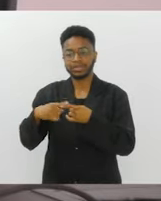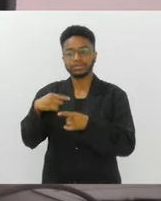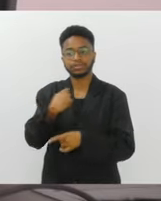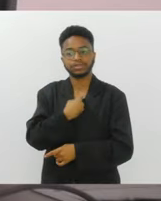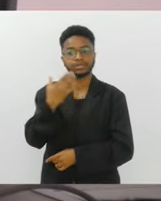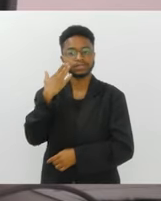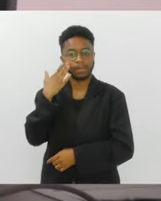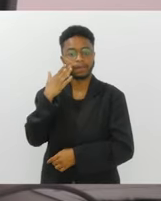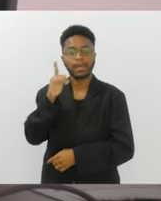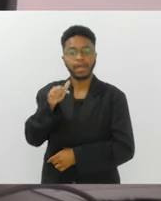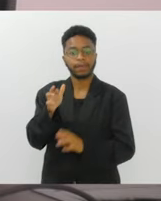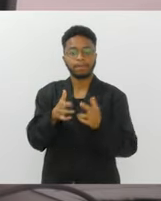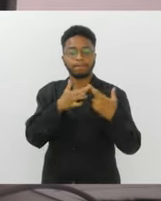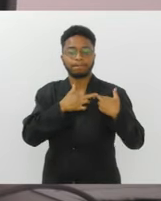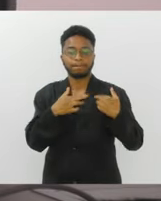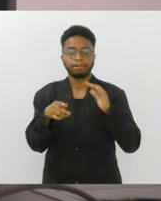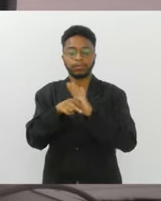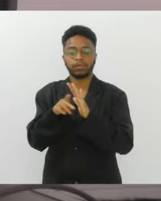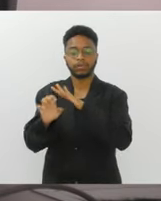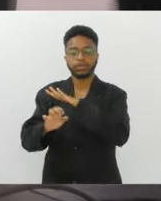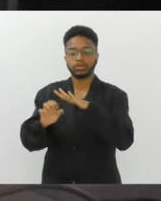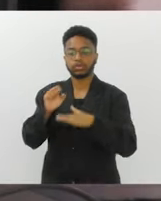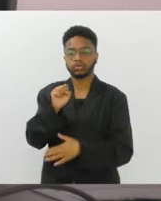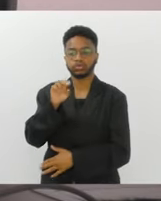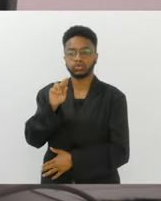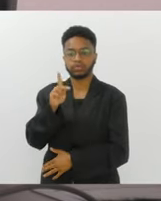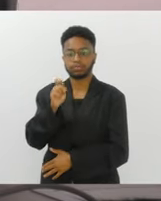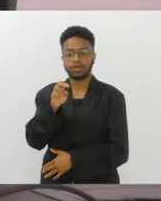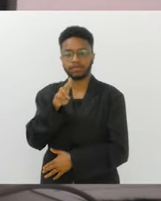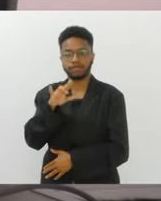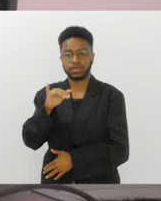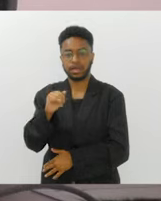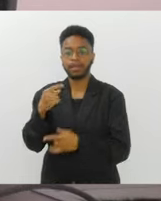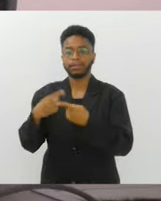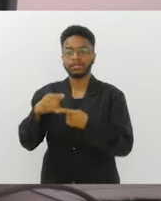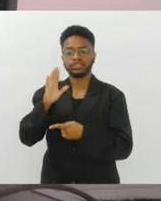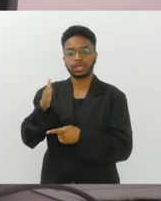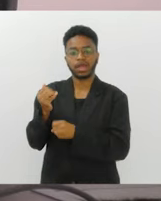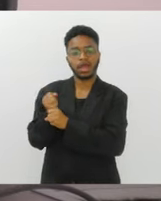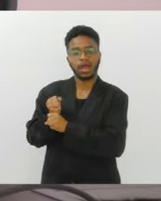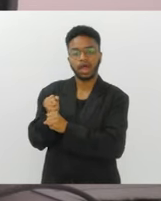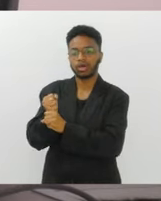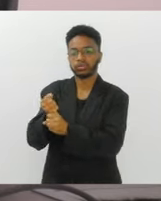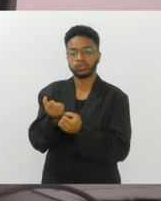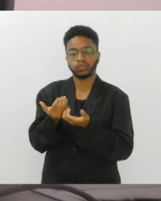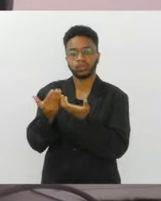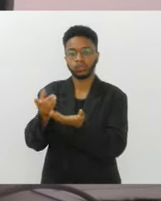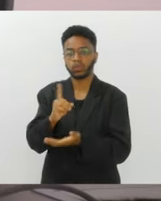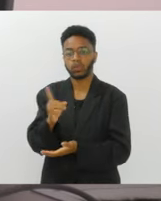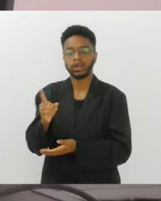presta um bom serviço já há bastante tempo. A supervisão e a fiscalização da Agitrans